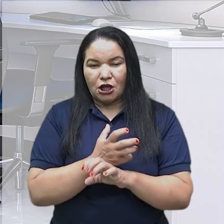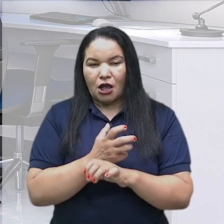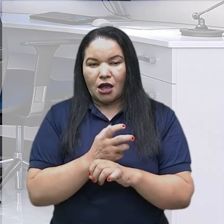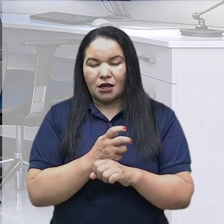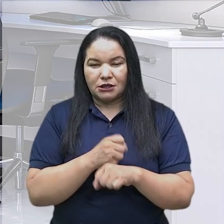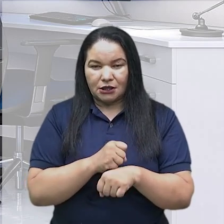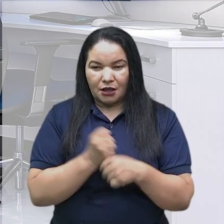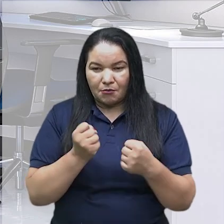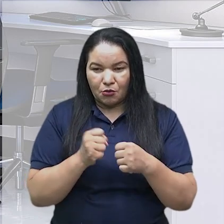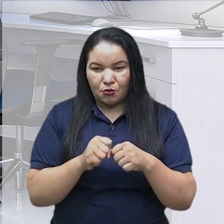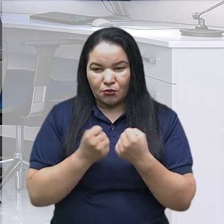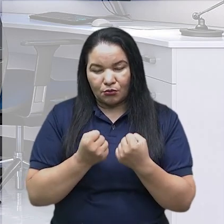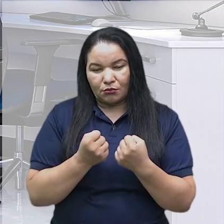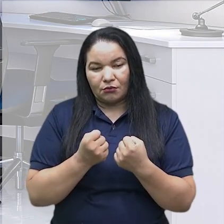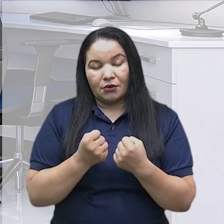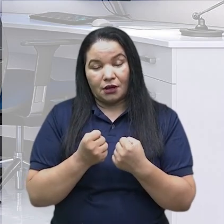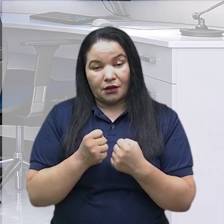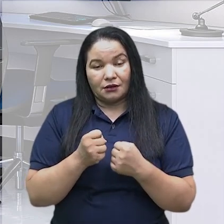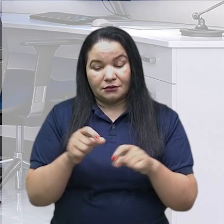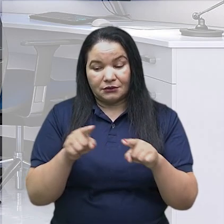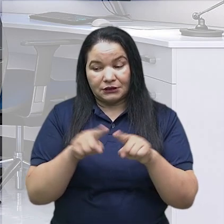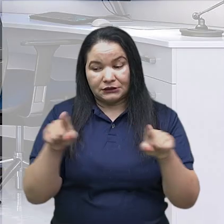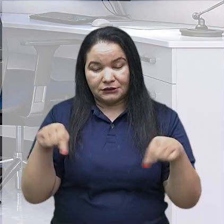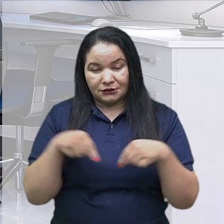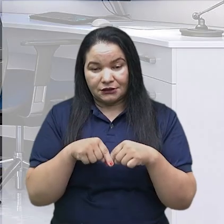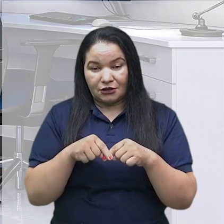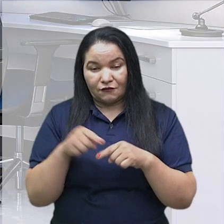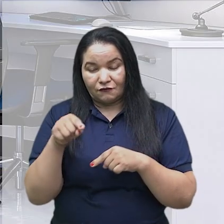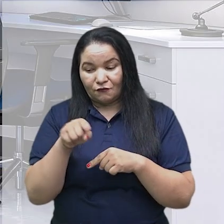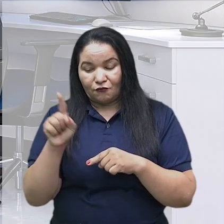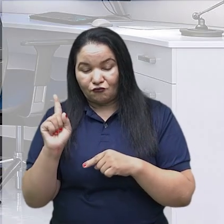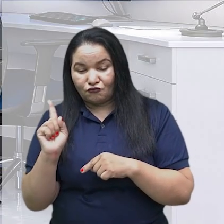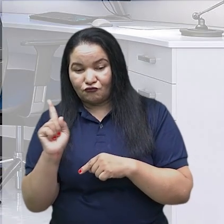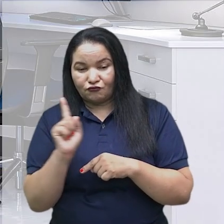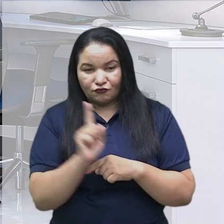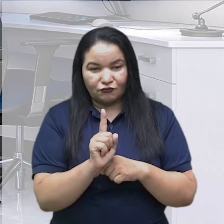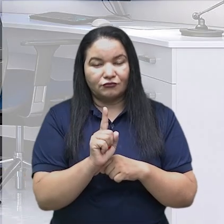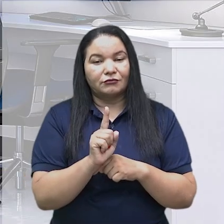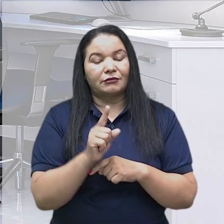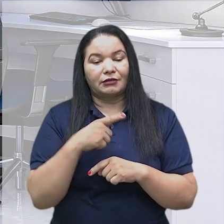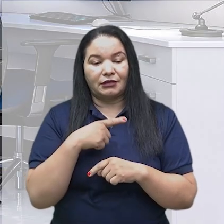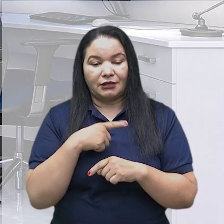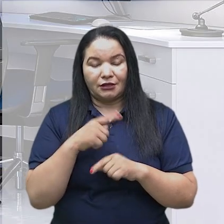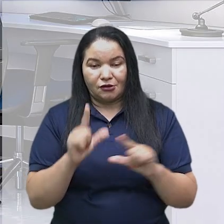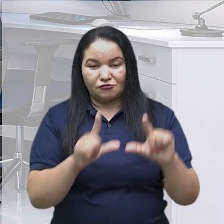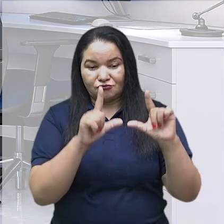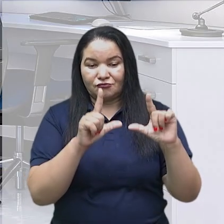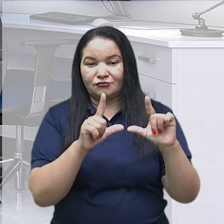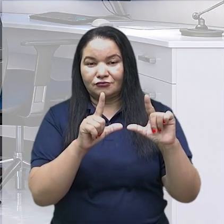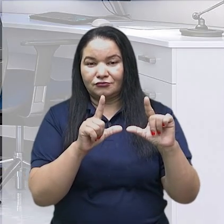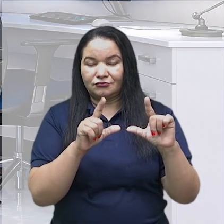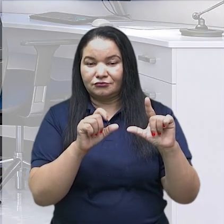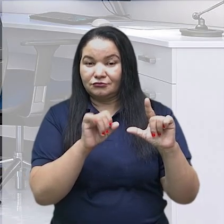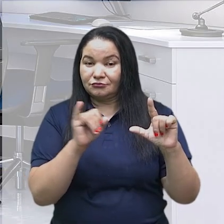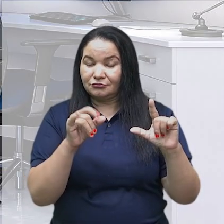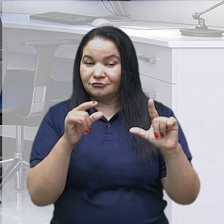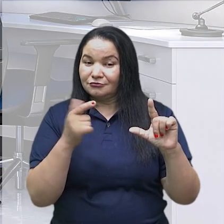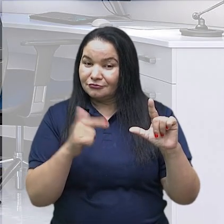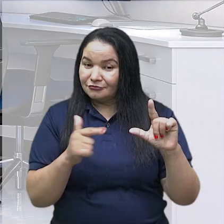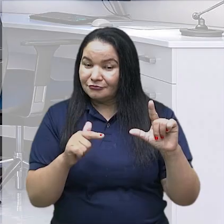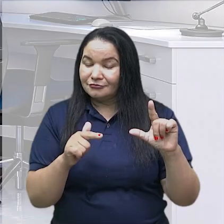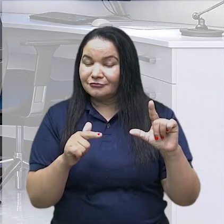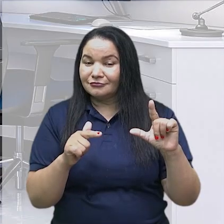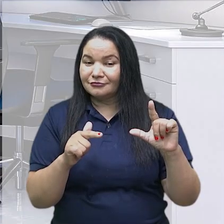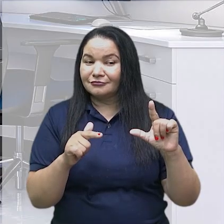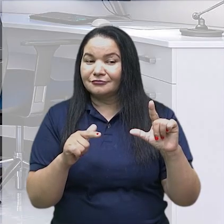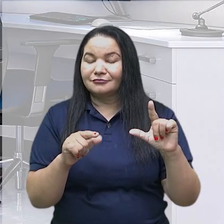sua salinha, na salinha que você entrou para fazer o raio-x, tinha um símbolo desse aqui. Se não tinha, estava mal identificado, tá?